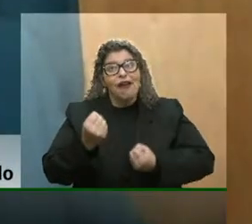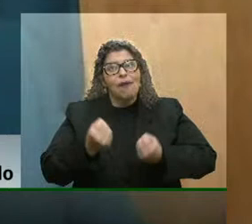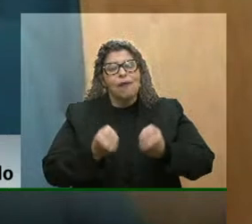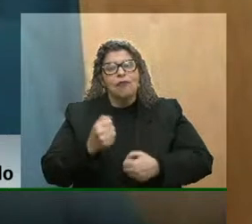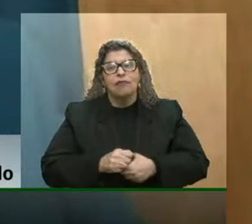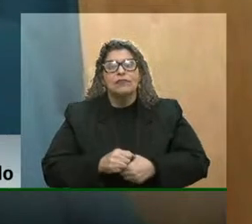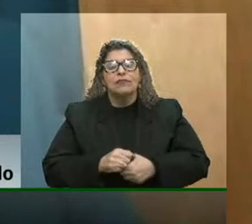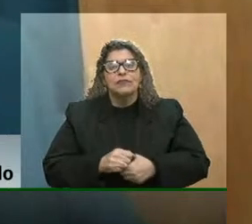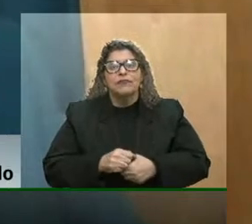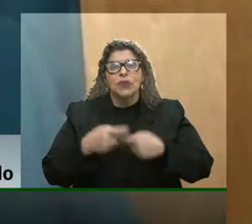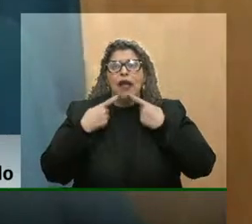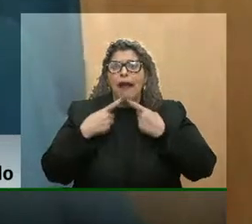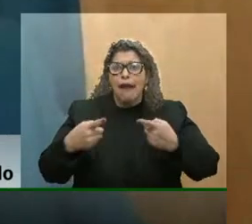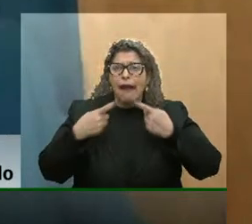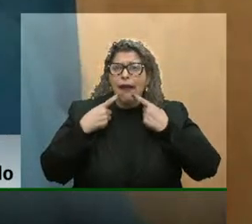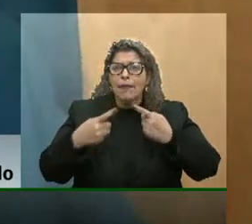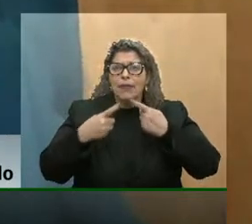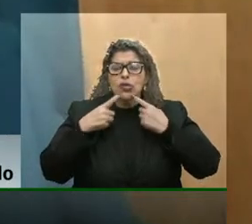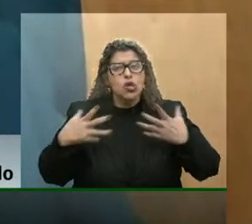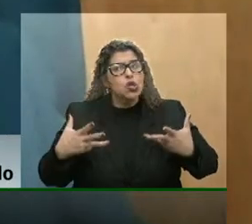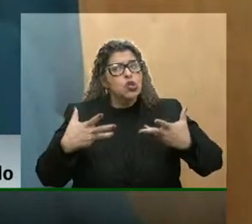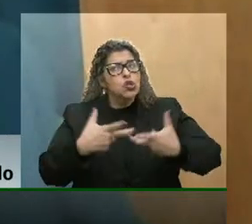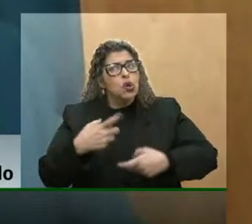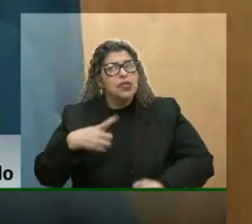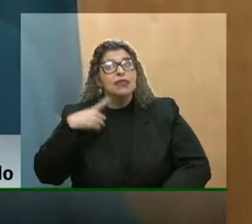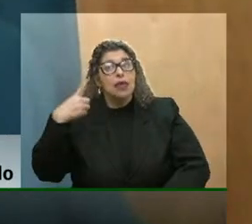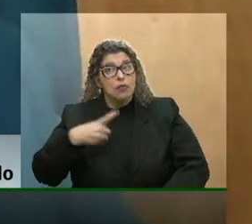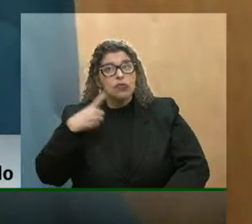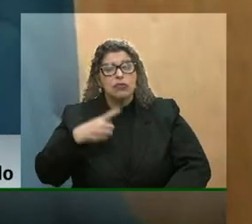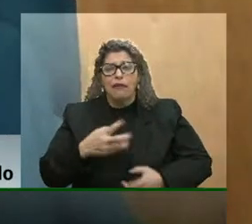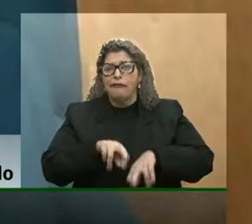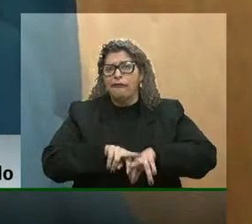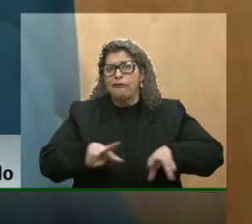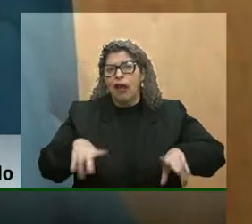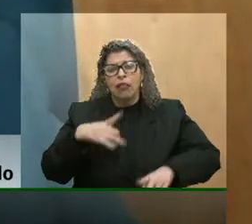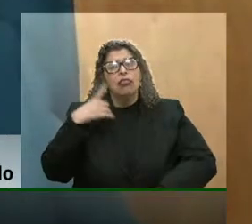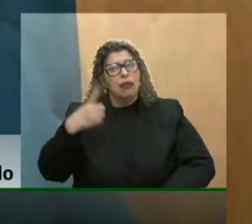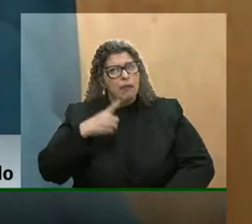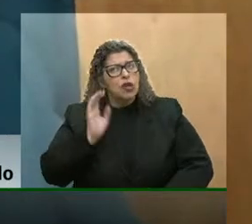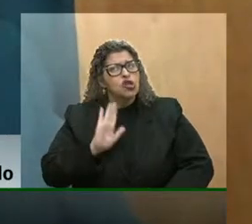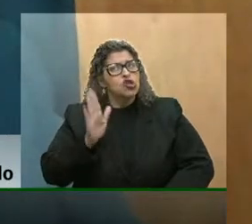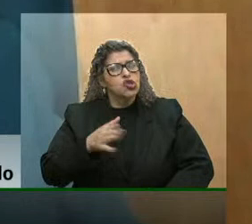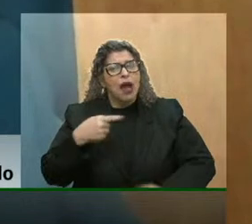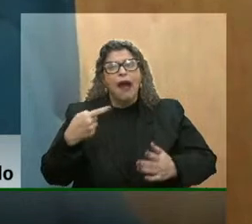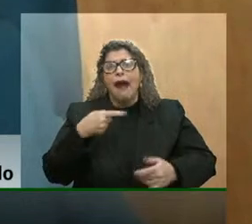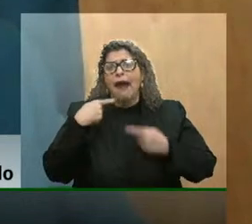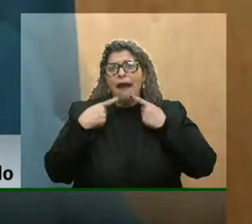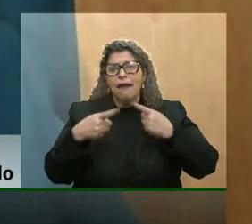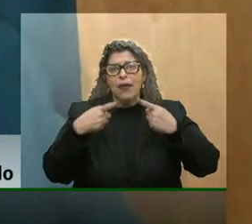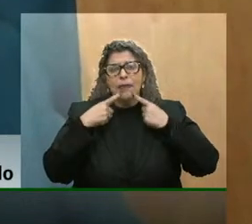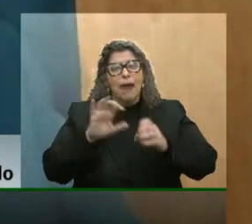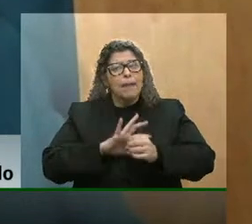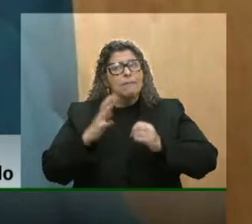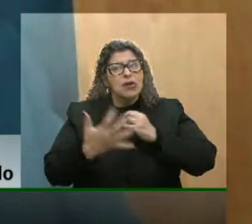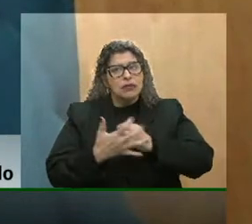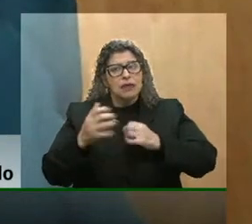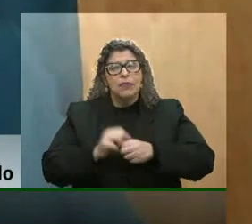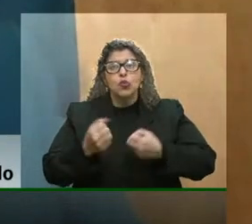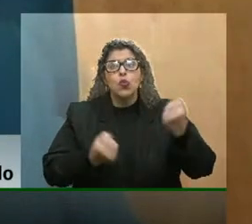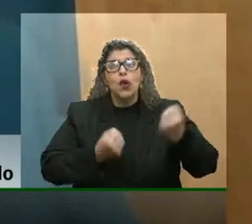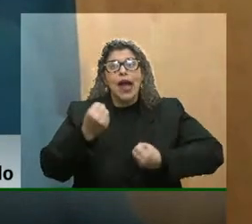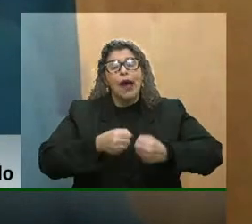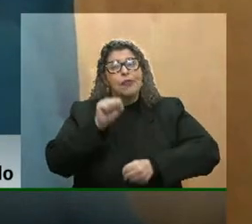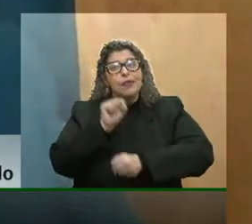Quais as reclamações que chegaram para mim e para todos os colegas deputados, certamente para muitos colegas deputados e deputadas, que mesmo com a pandemia, os carros